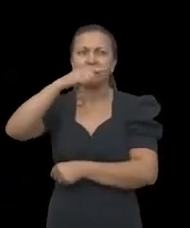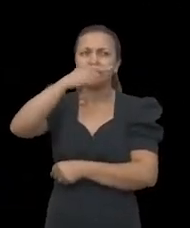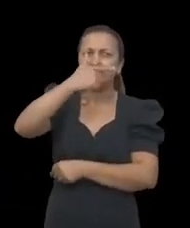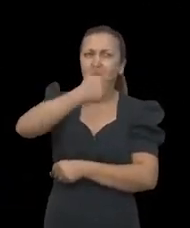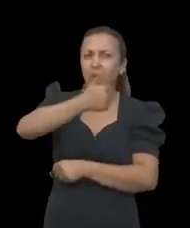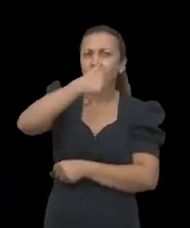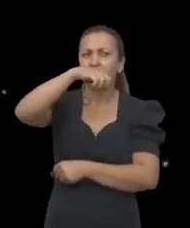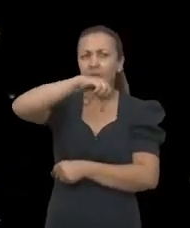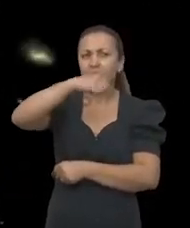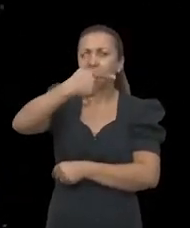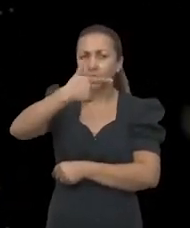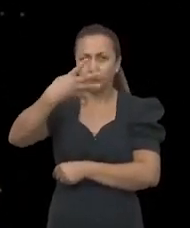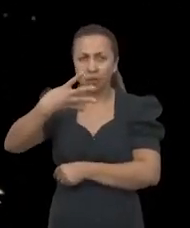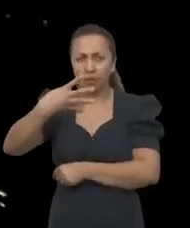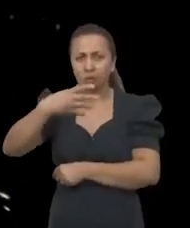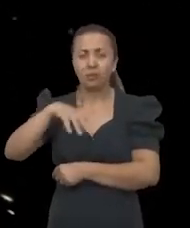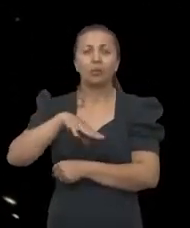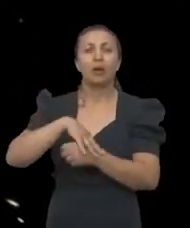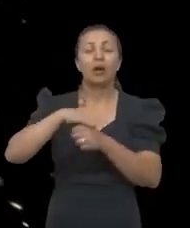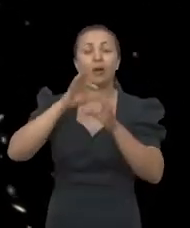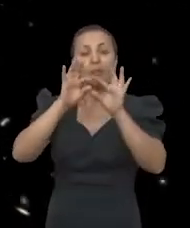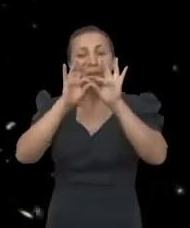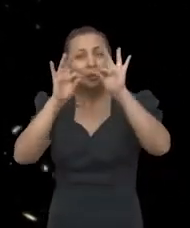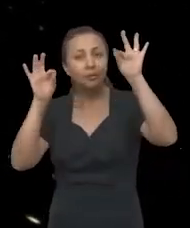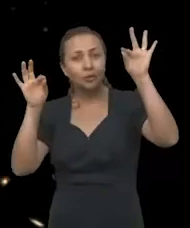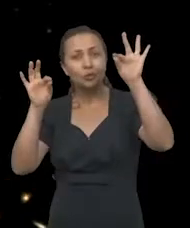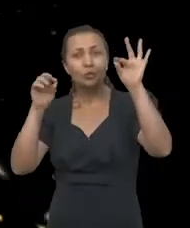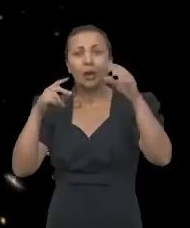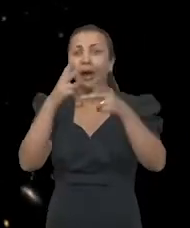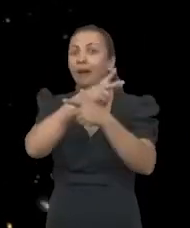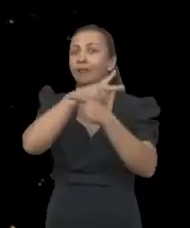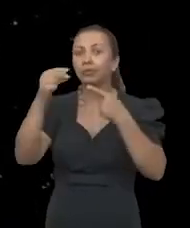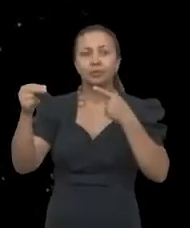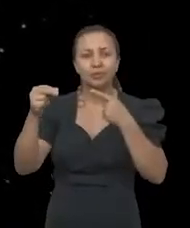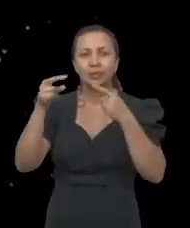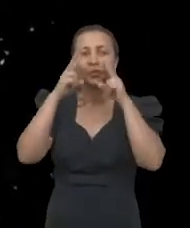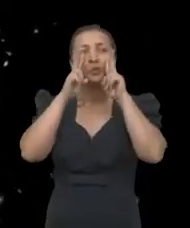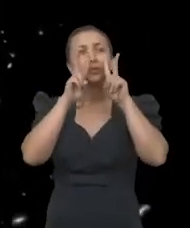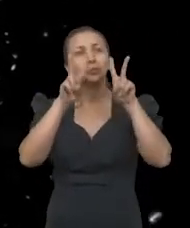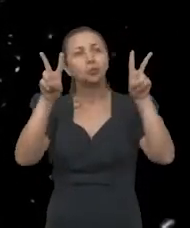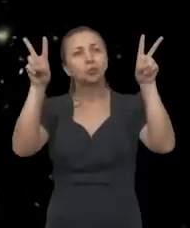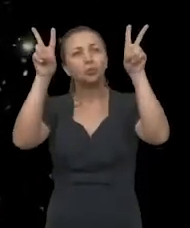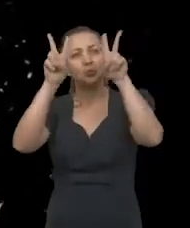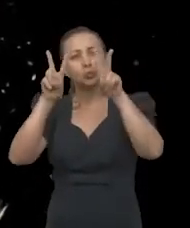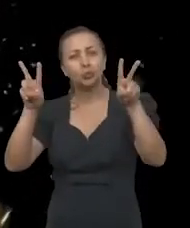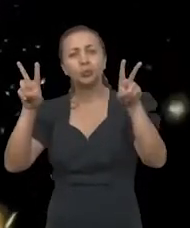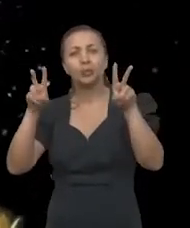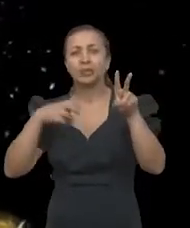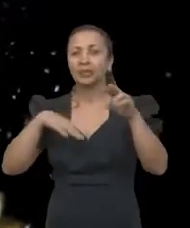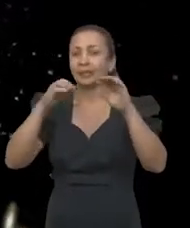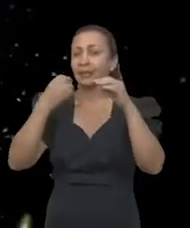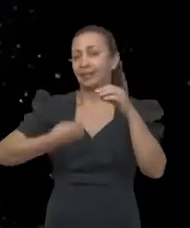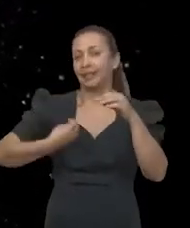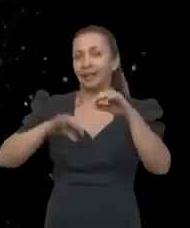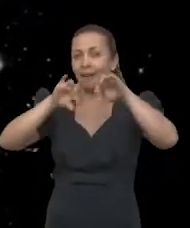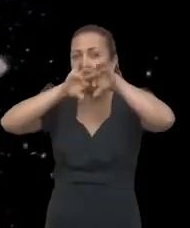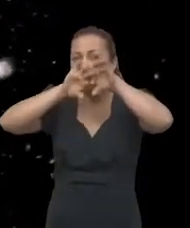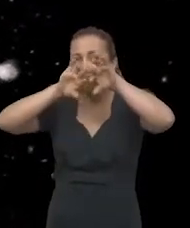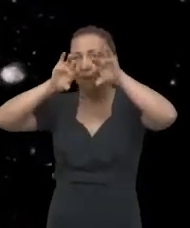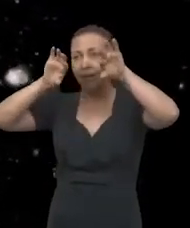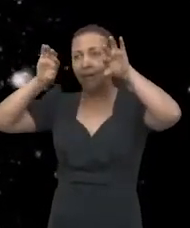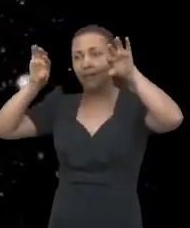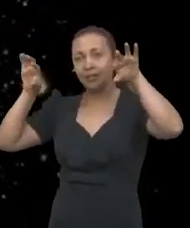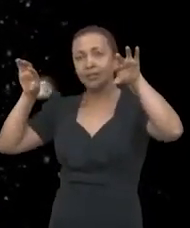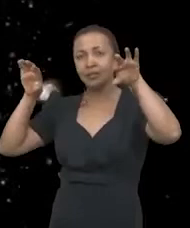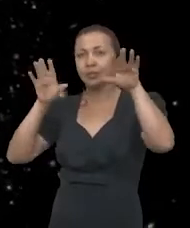1923, 24, Edwin Hubble mediu as velocidades dessas galáxias. E ele observou que elas estavam se